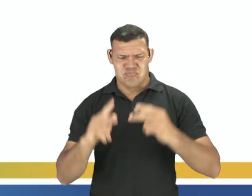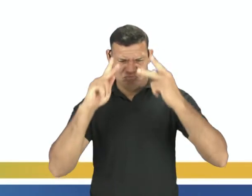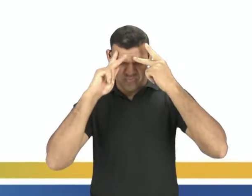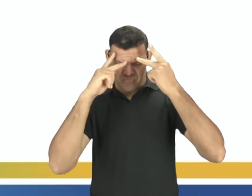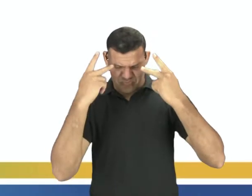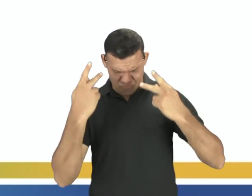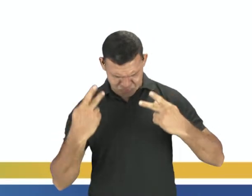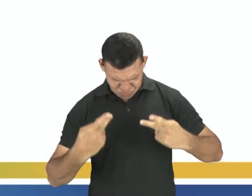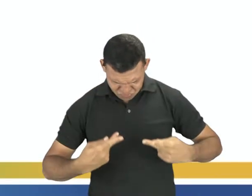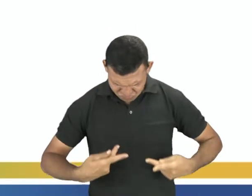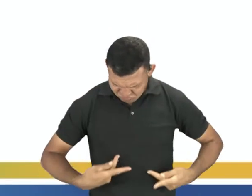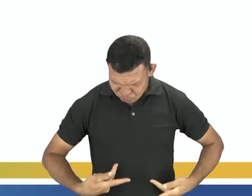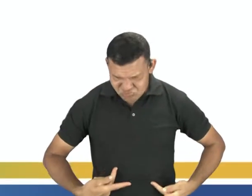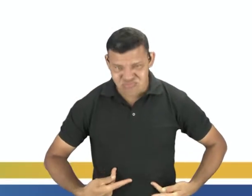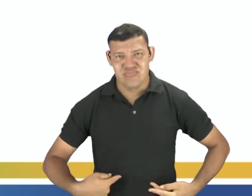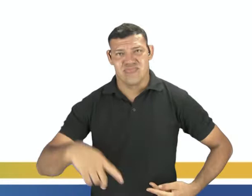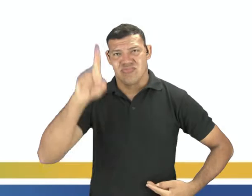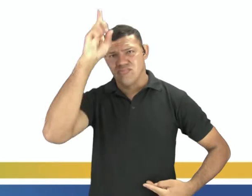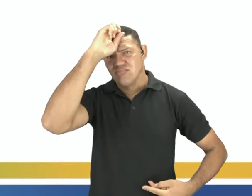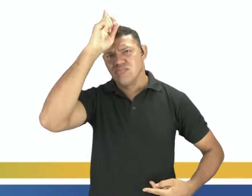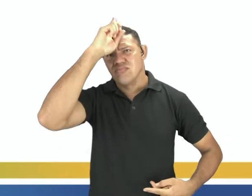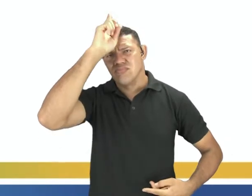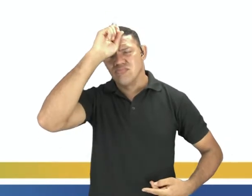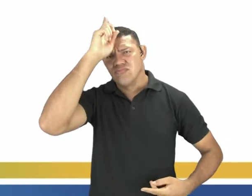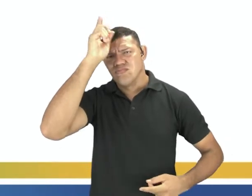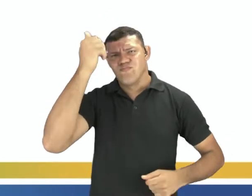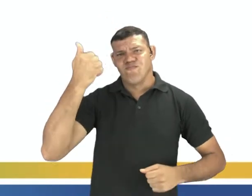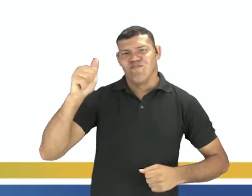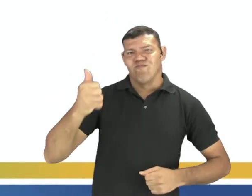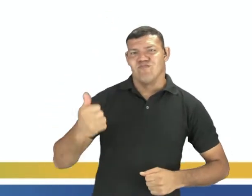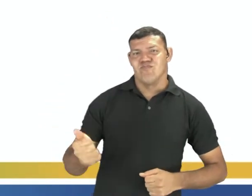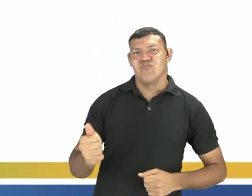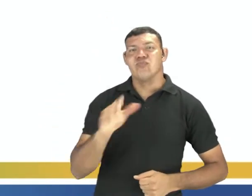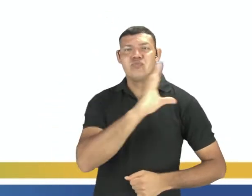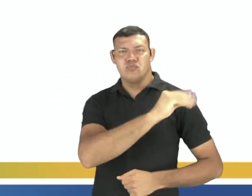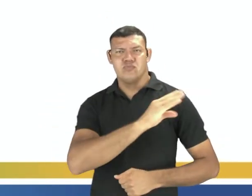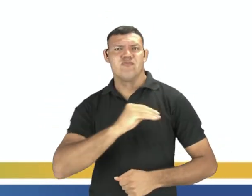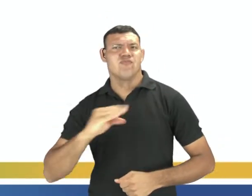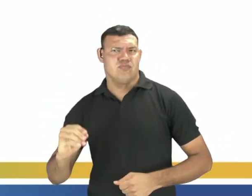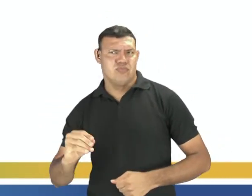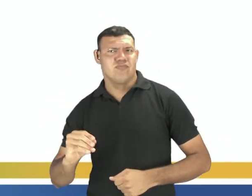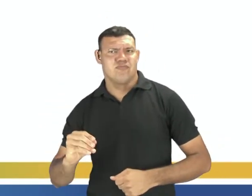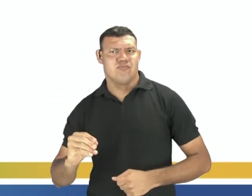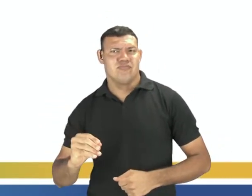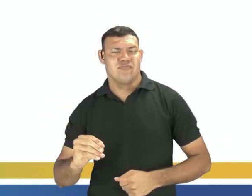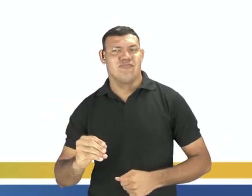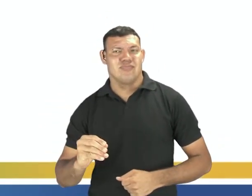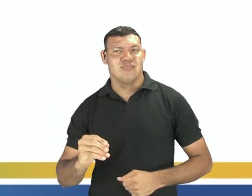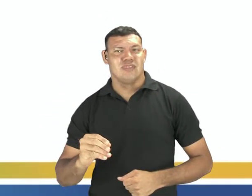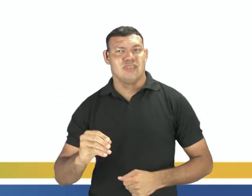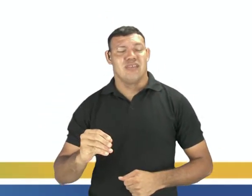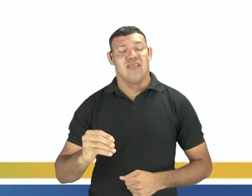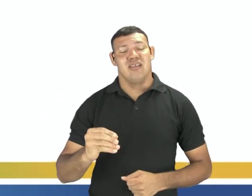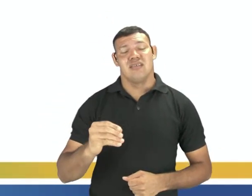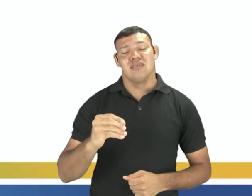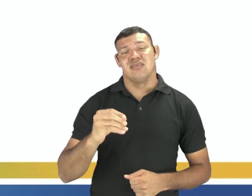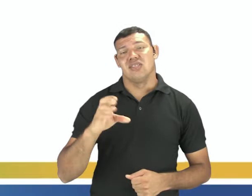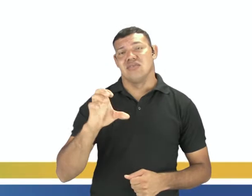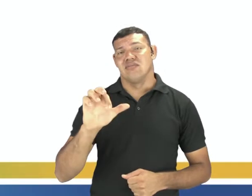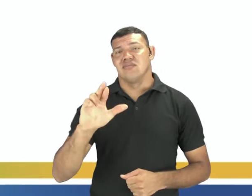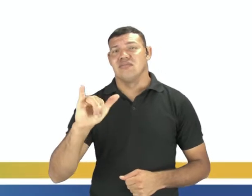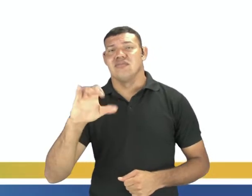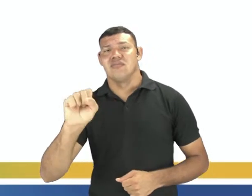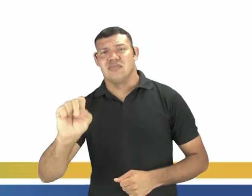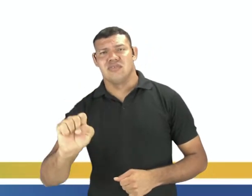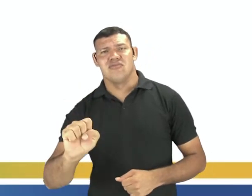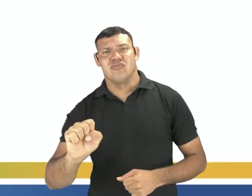reconhecer. Alguns adultos avaliam a adolescência como uma situação de crise, onde